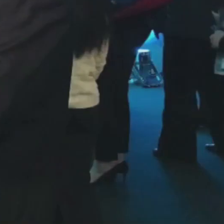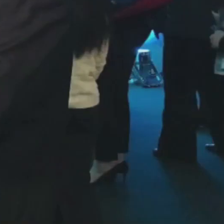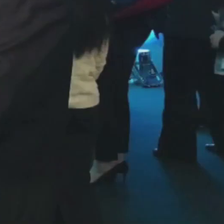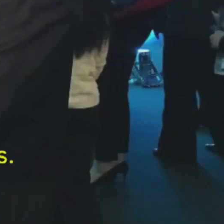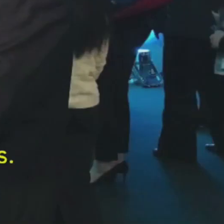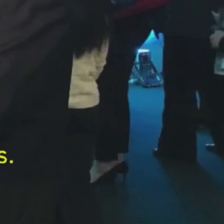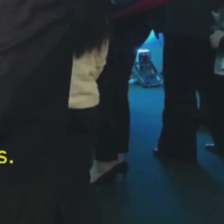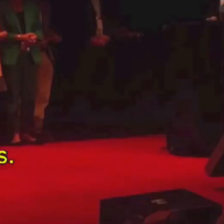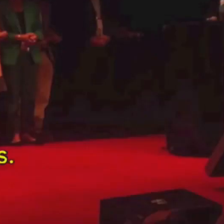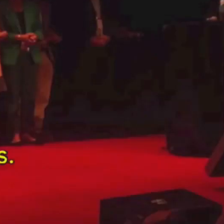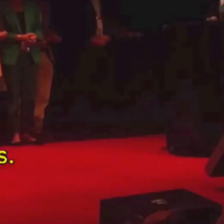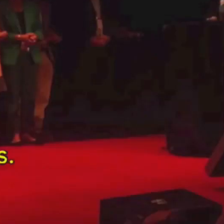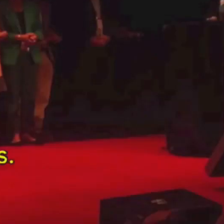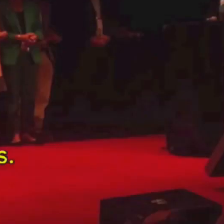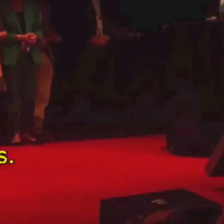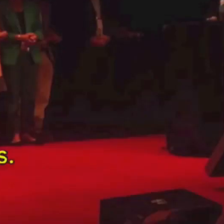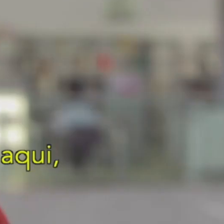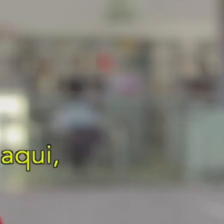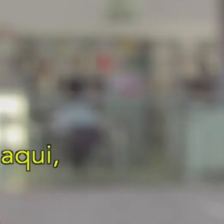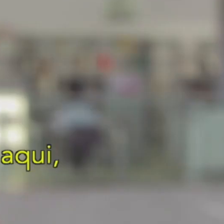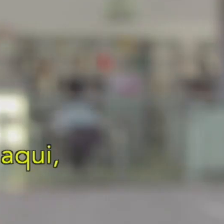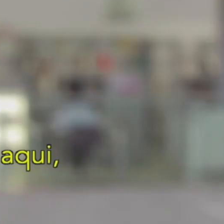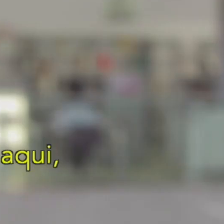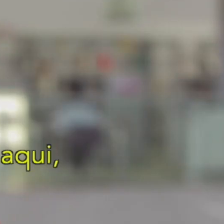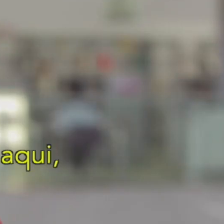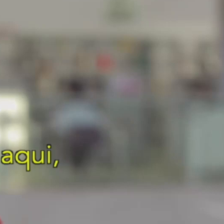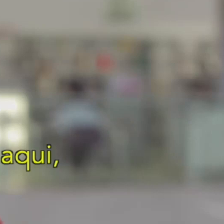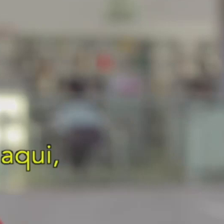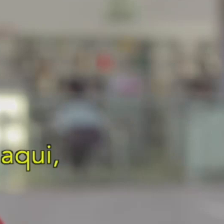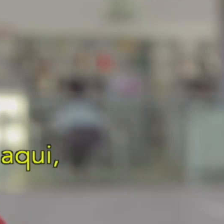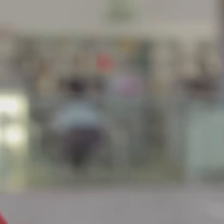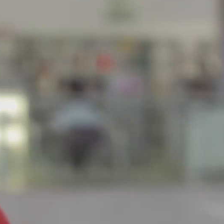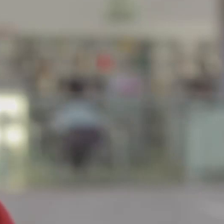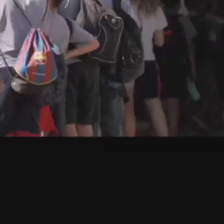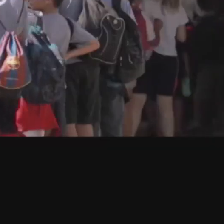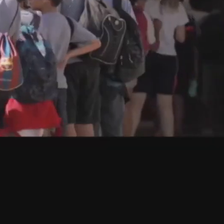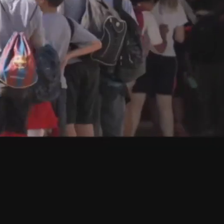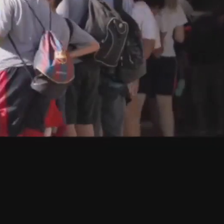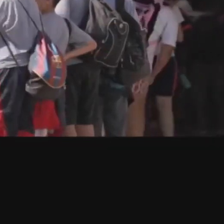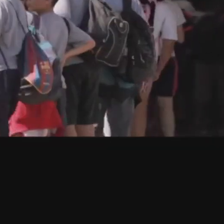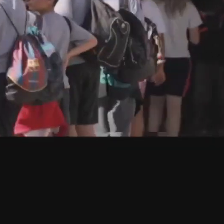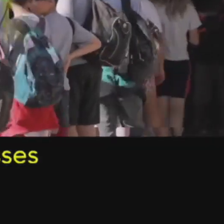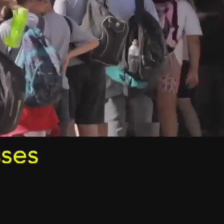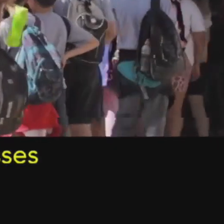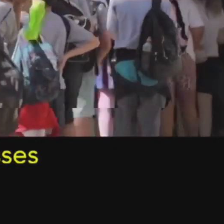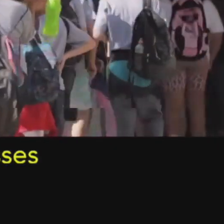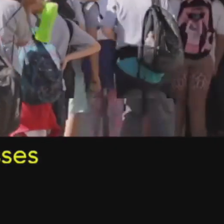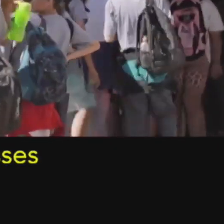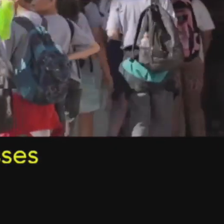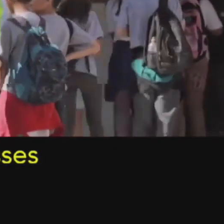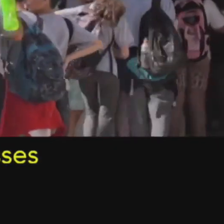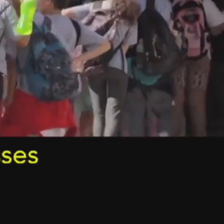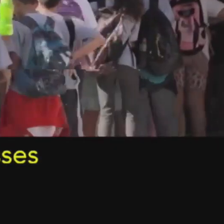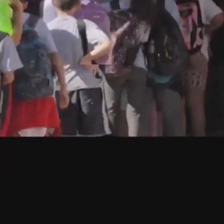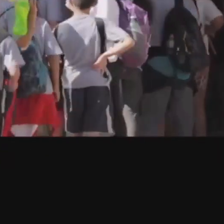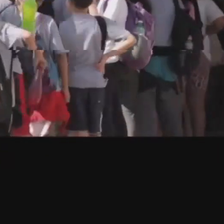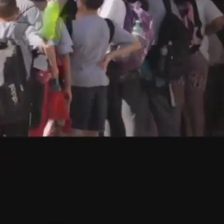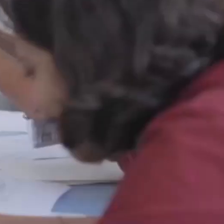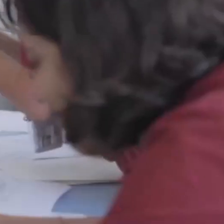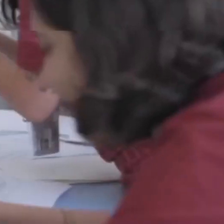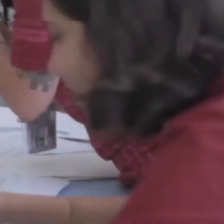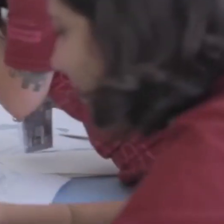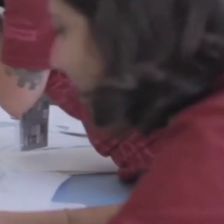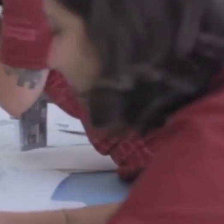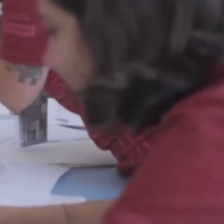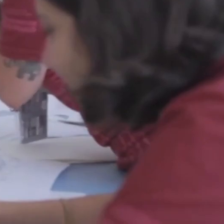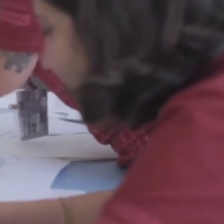larga tradição de investimento em bibliotecas. Todas as pessoas que frequentam aqui, elas se sentem gratificadas, né? Poderem frequentar um espaço desse e poder